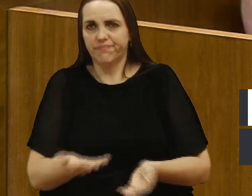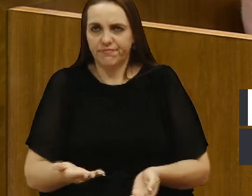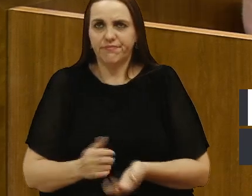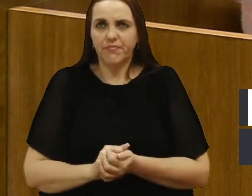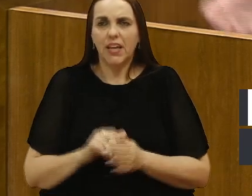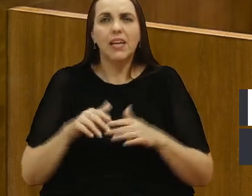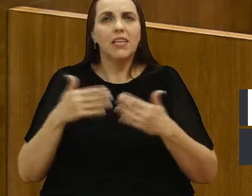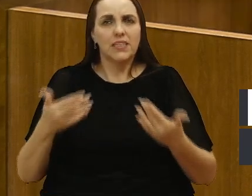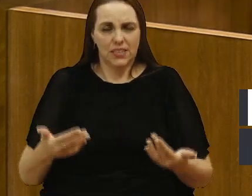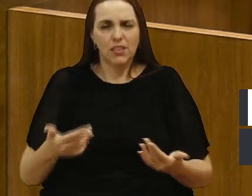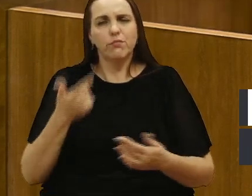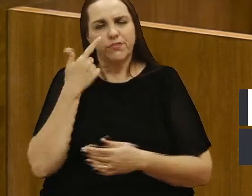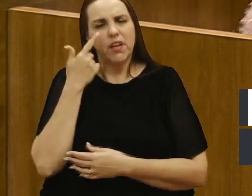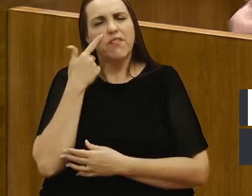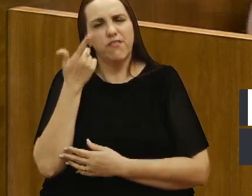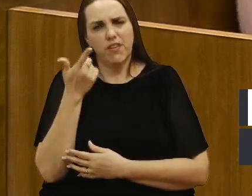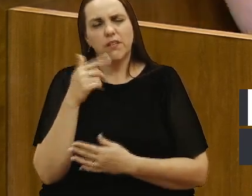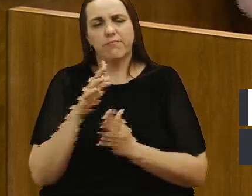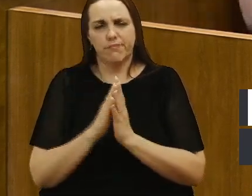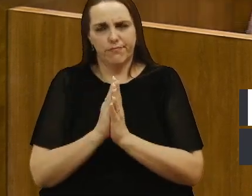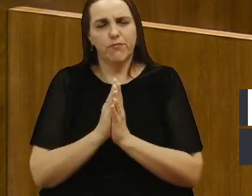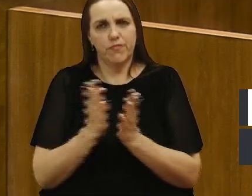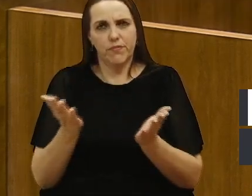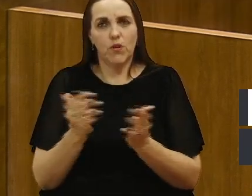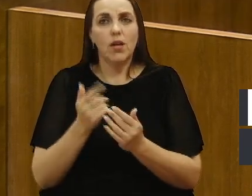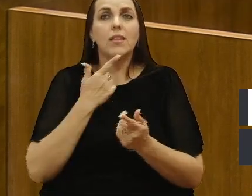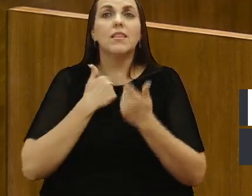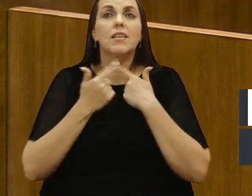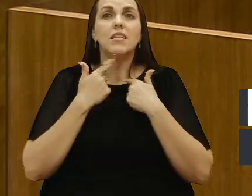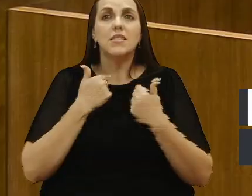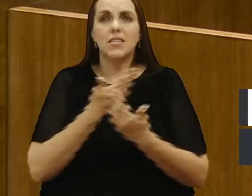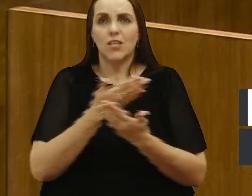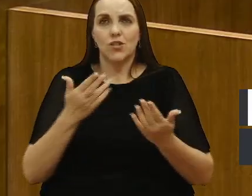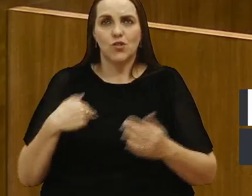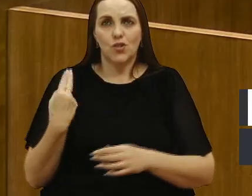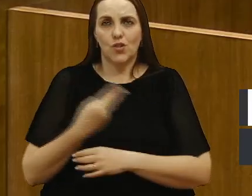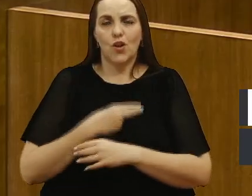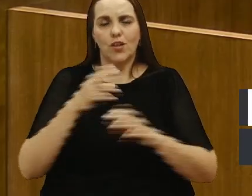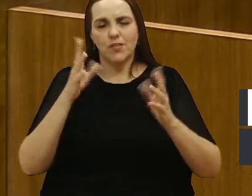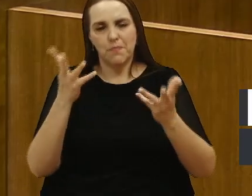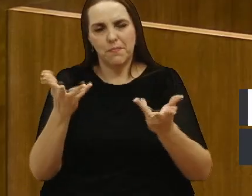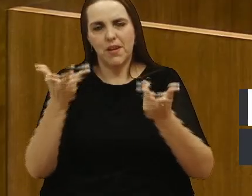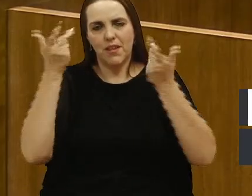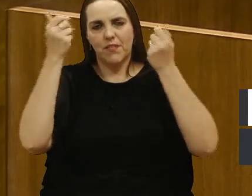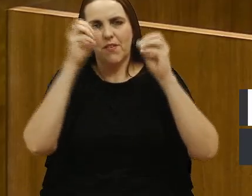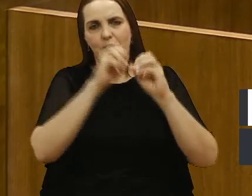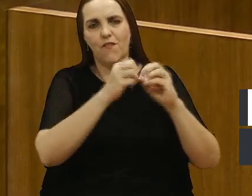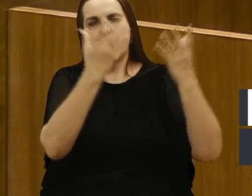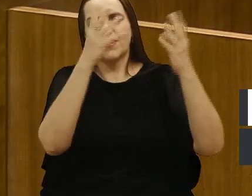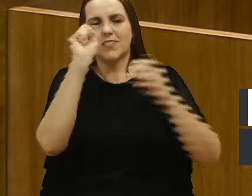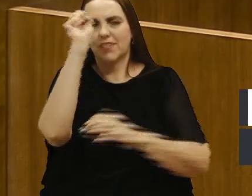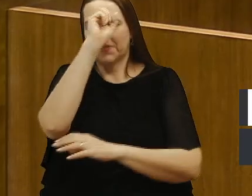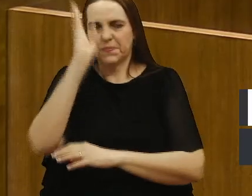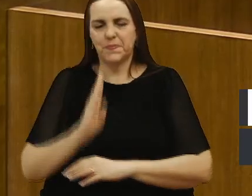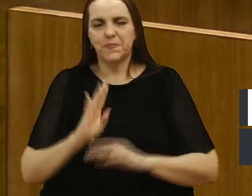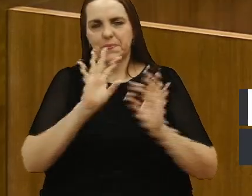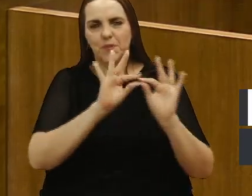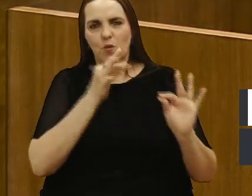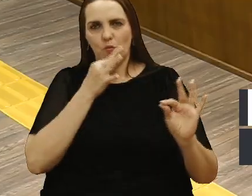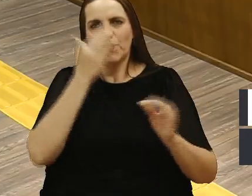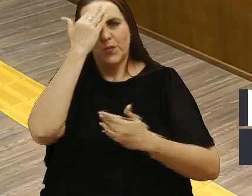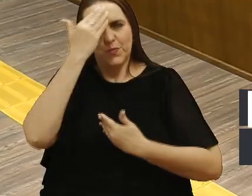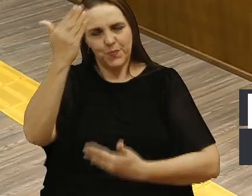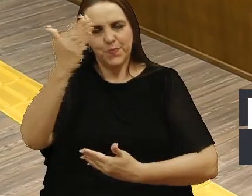seja revisto, e eu desejo a todos nós uma excelente Festa Nacional da Uva. Muito obrigada.